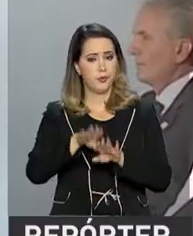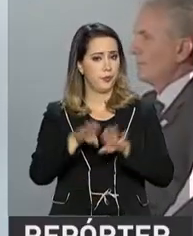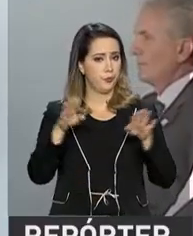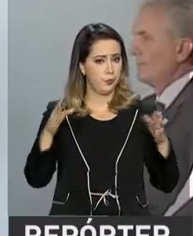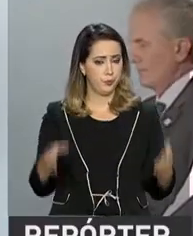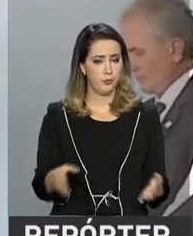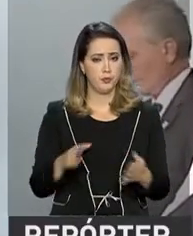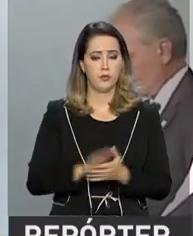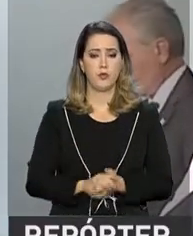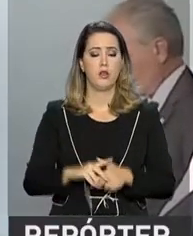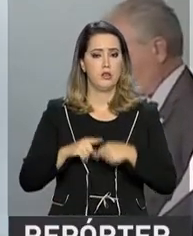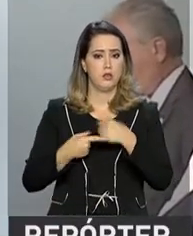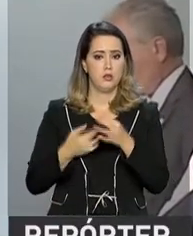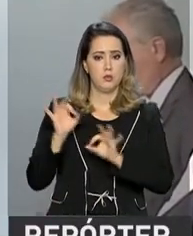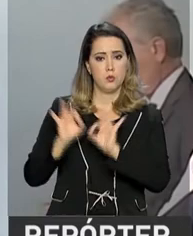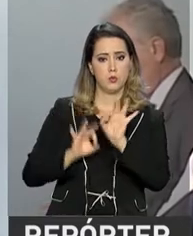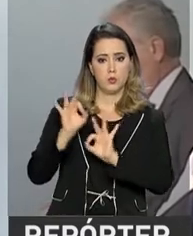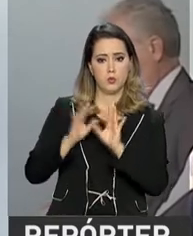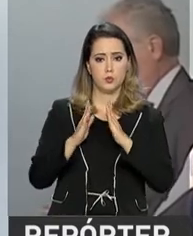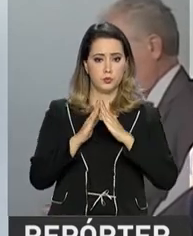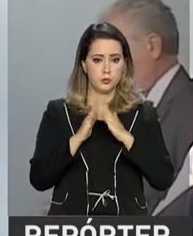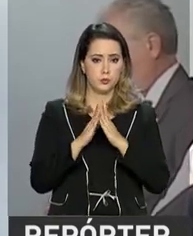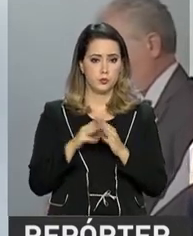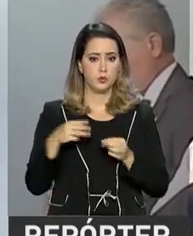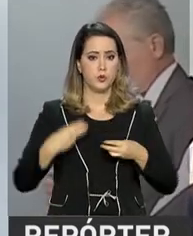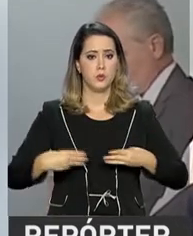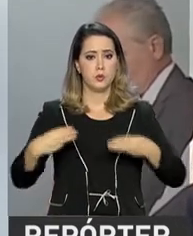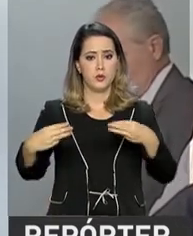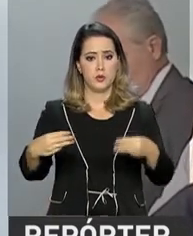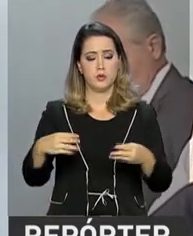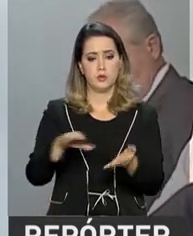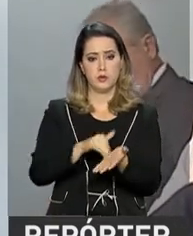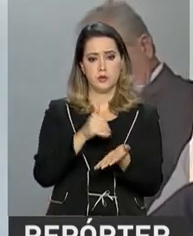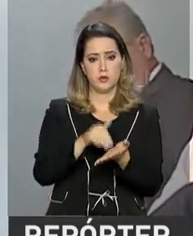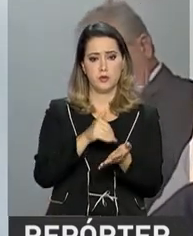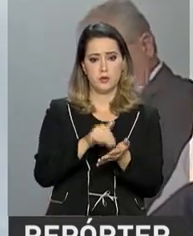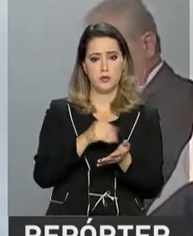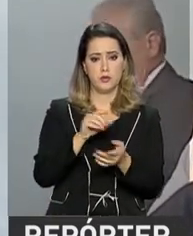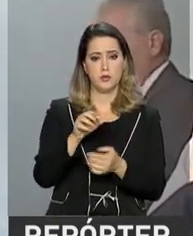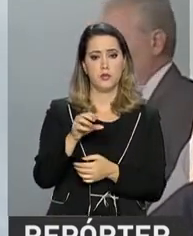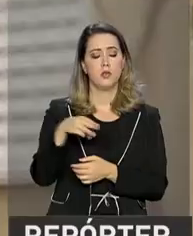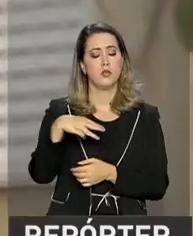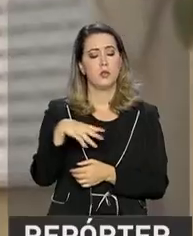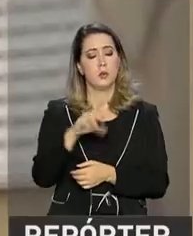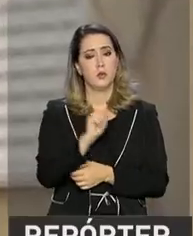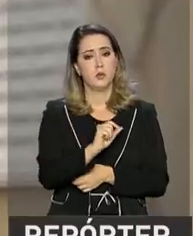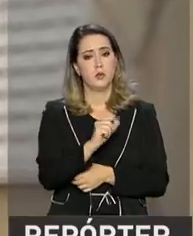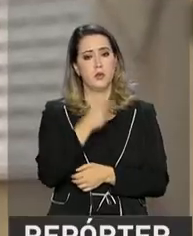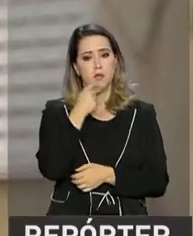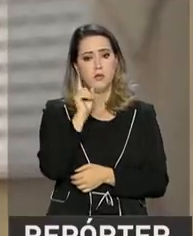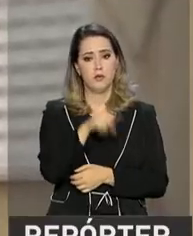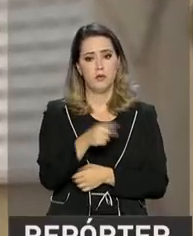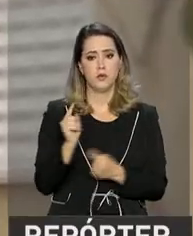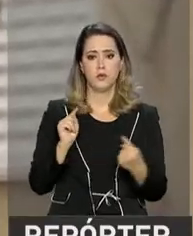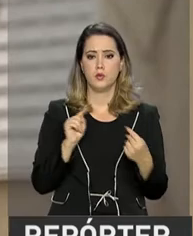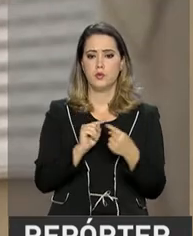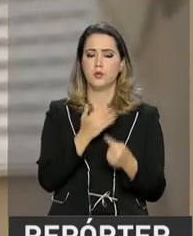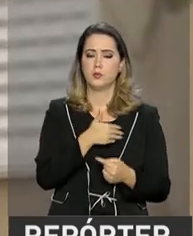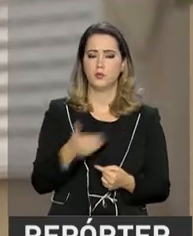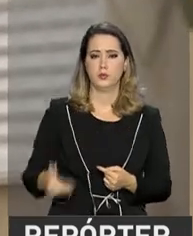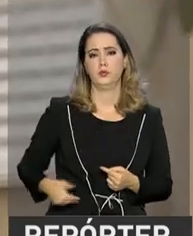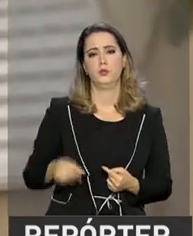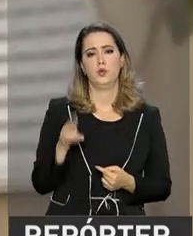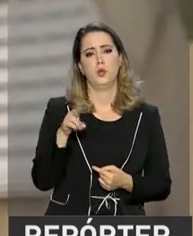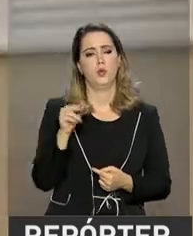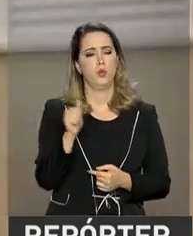depois da casa arrumada o ministro da secretaria geral da presidência da república moreira franco garante que a meta do governo é